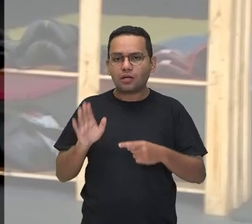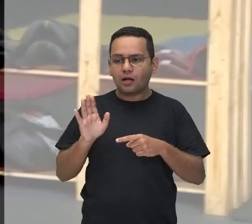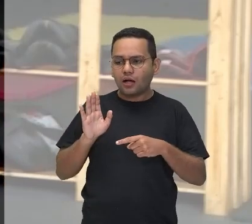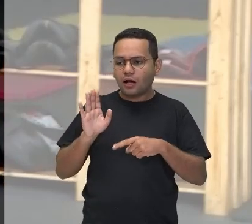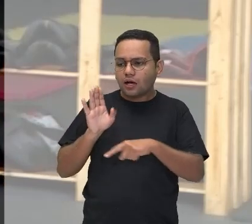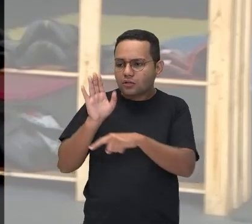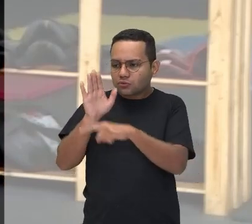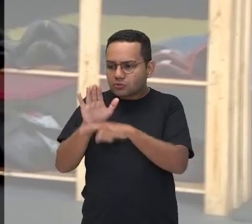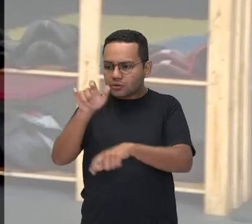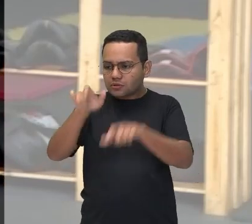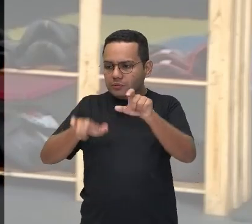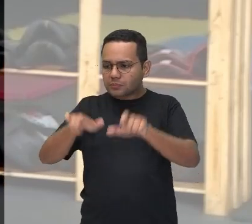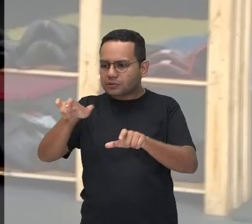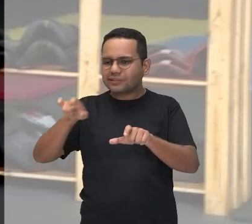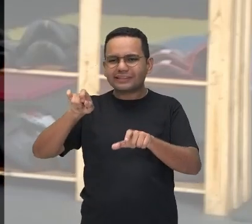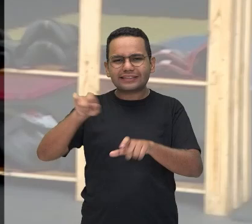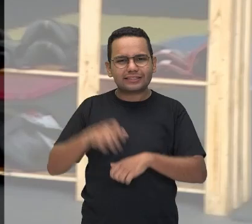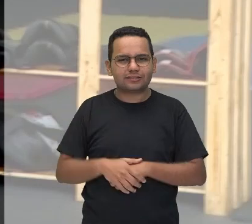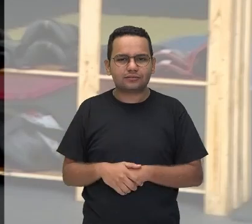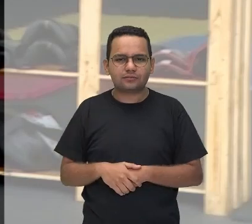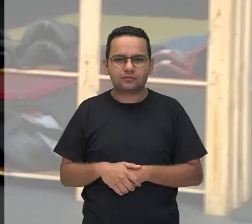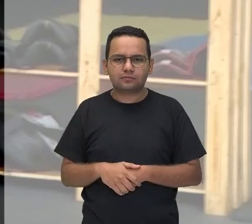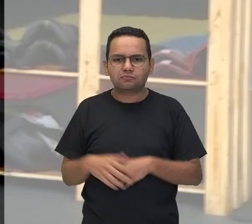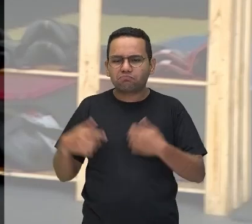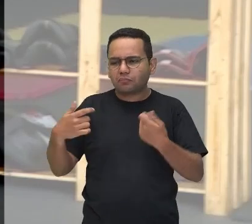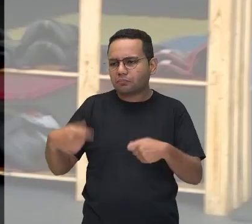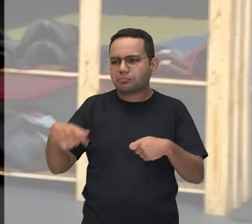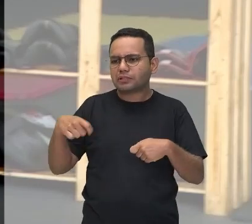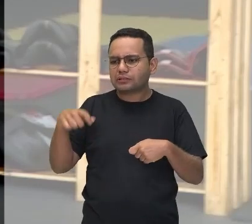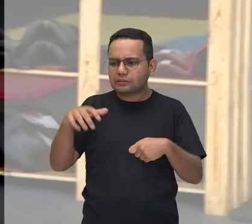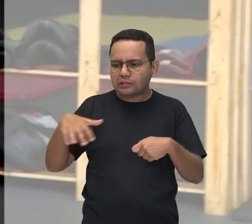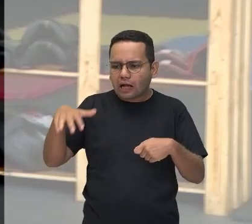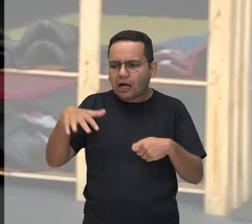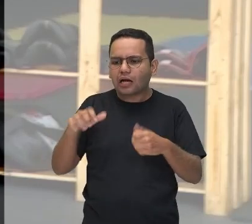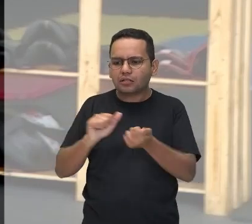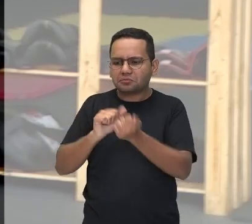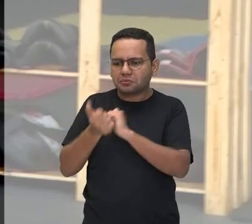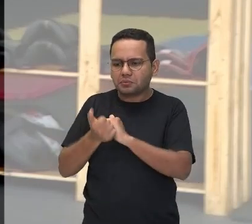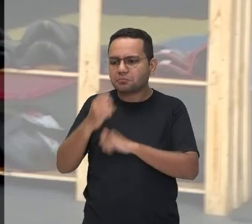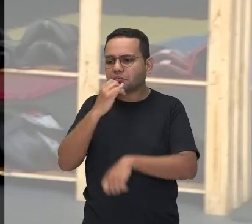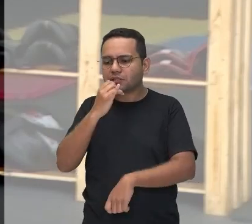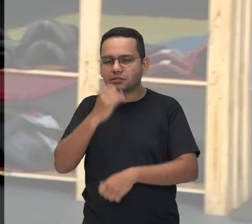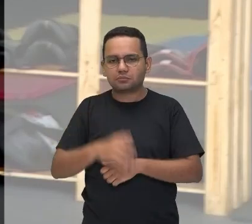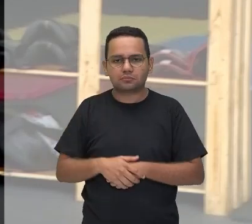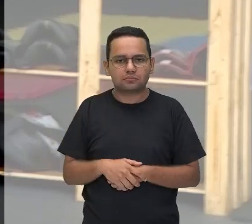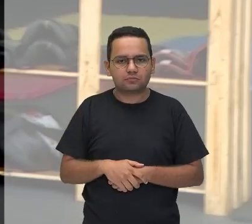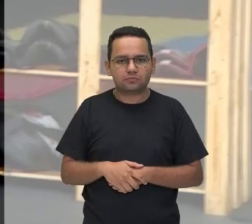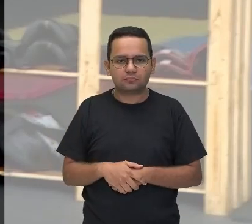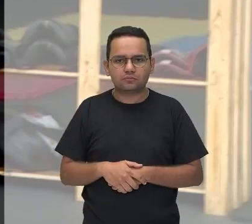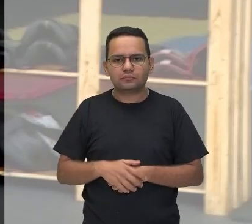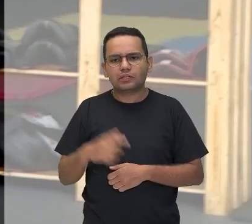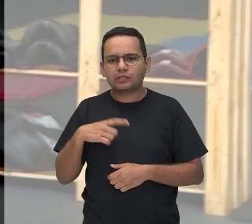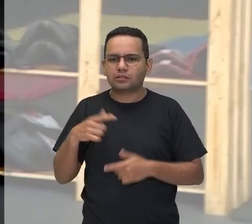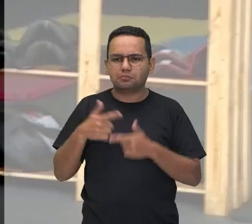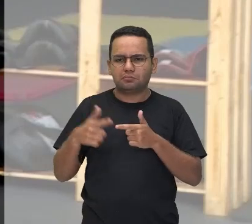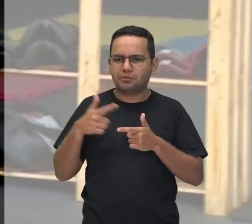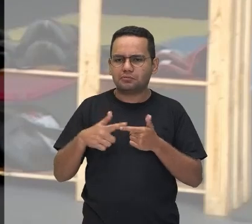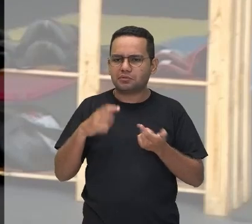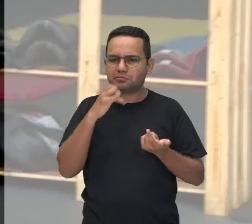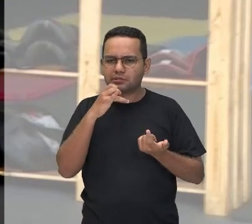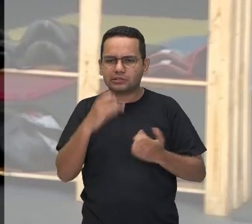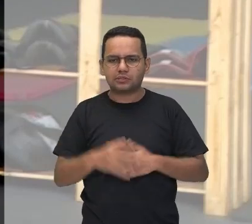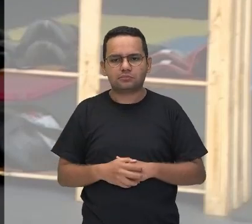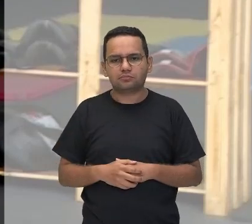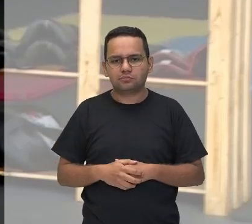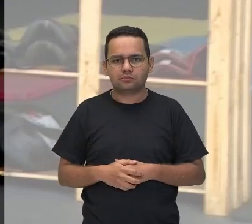as pessoas que necessitam dessa parte do esporte, como que estão passando por necessidades, tipo, tem